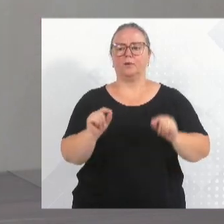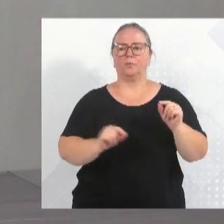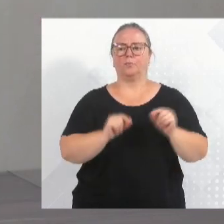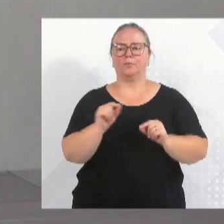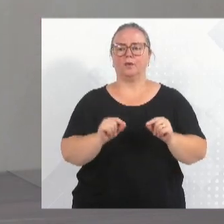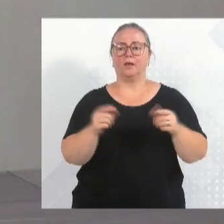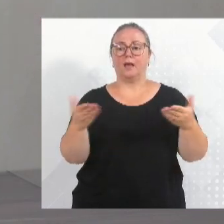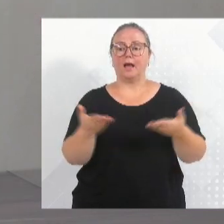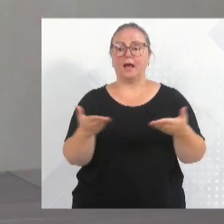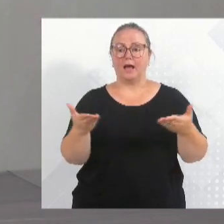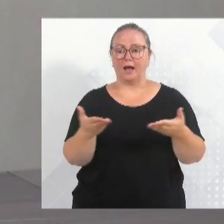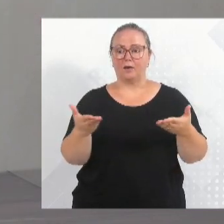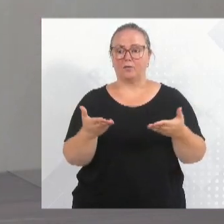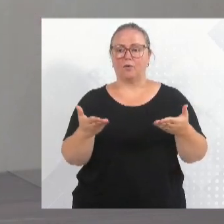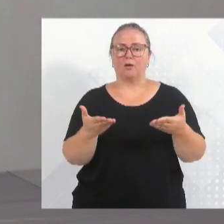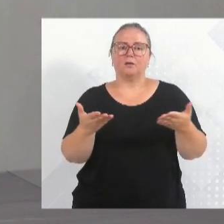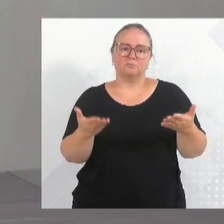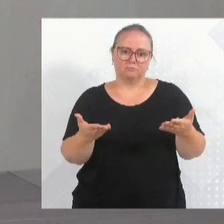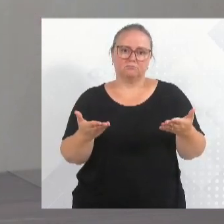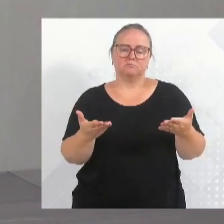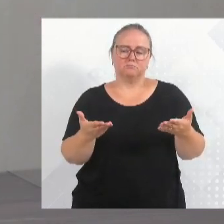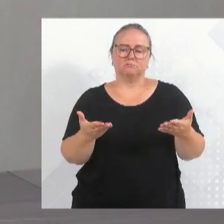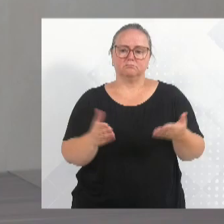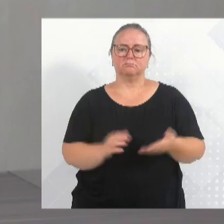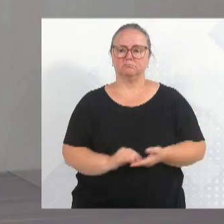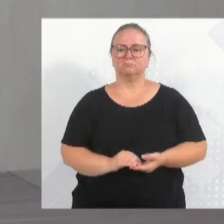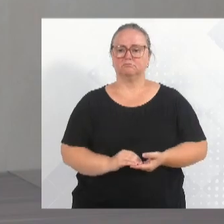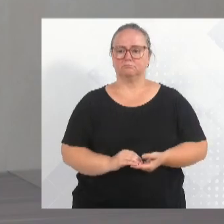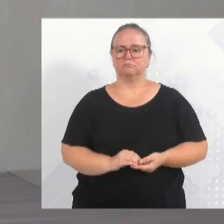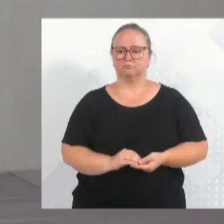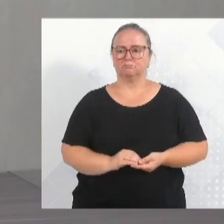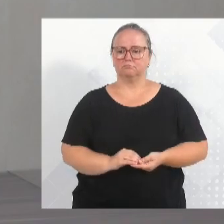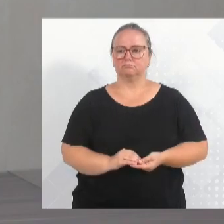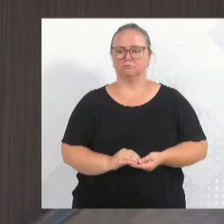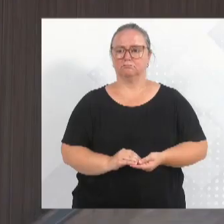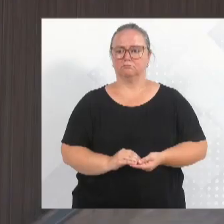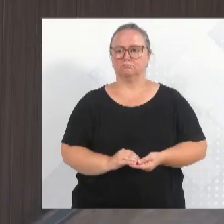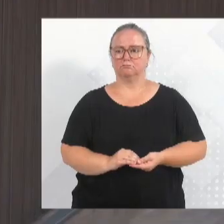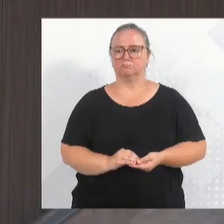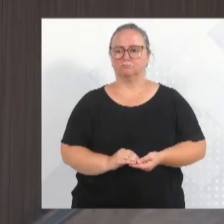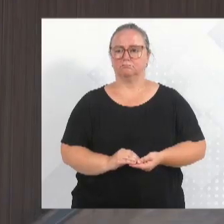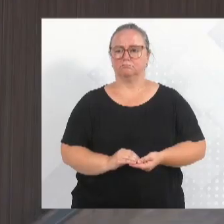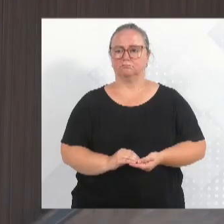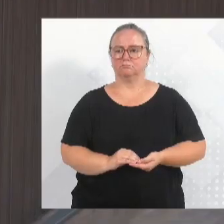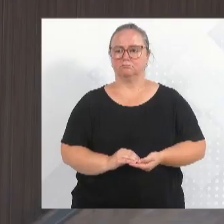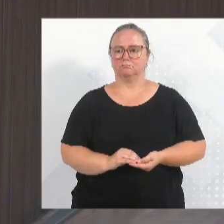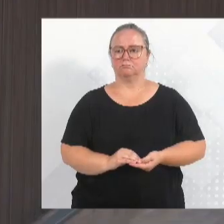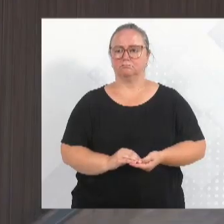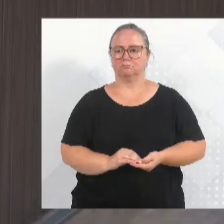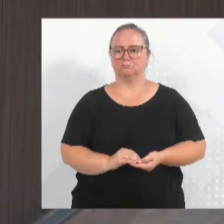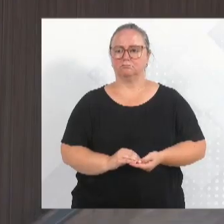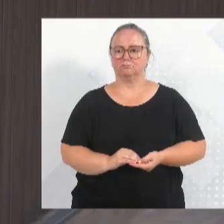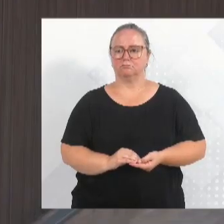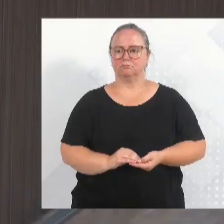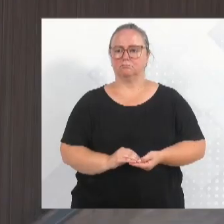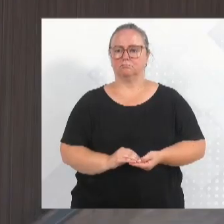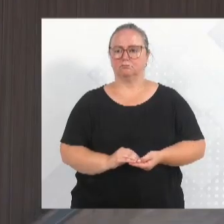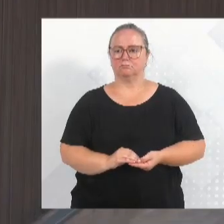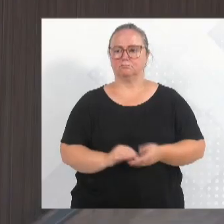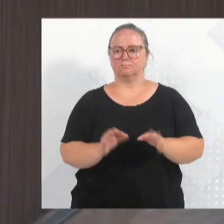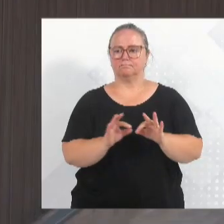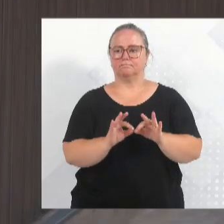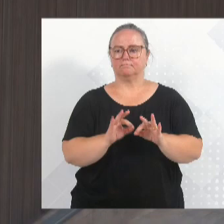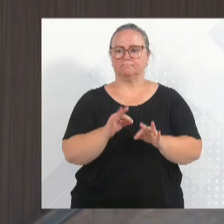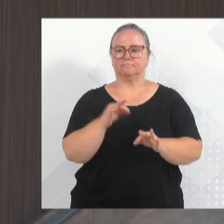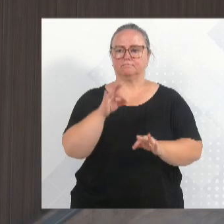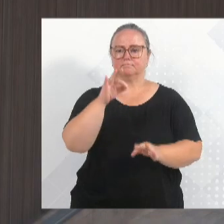estar adquirindo, vereador Maurício. Obrigado. Obrigado. Para cumprir o tempo, claro, aqui, claro, senão nós vamos se alongar muito aqui.